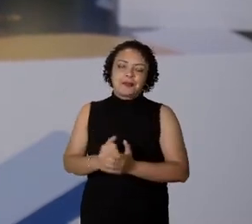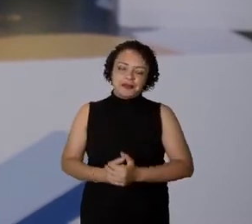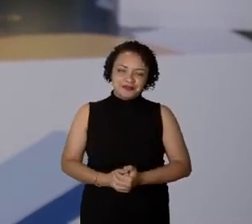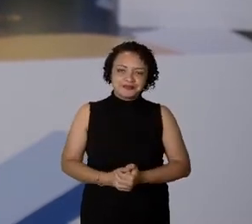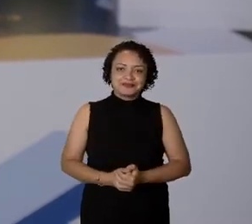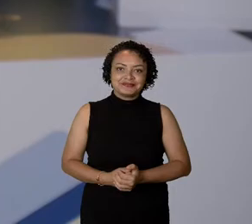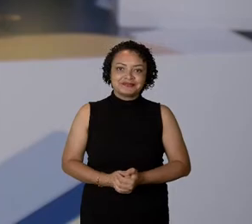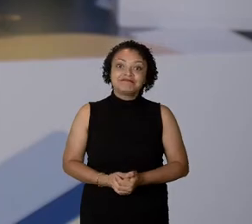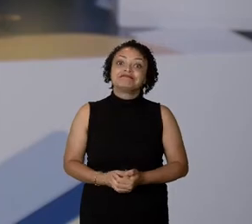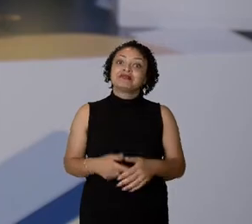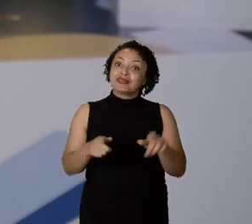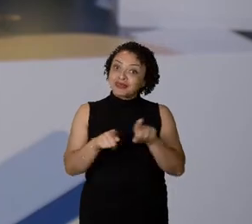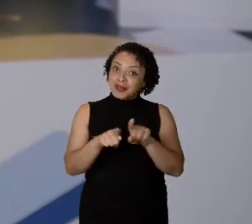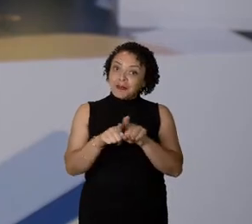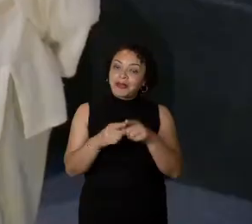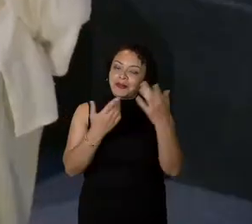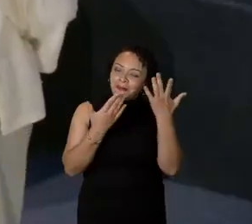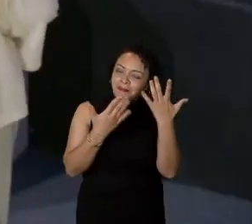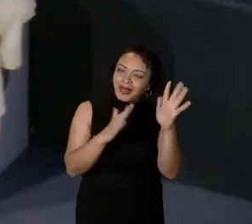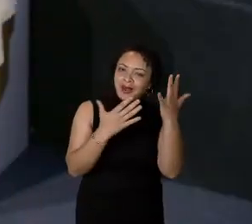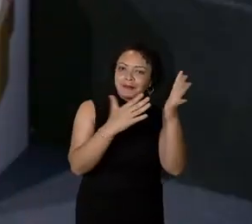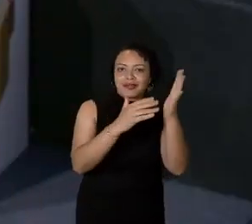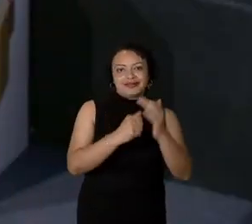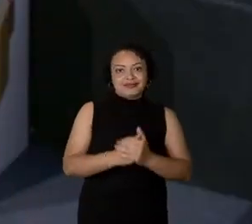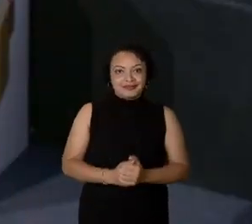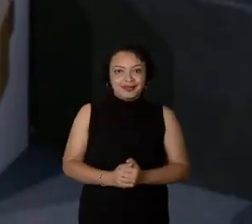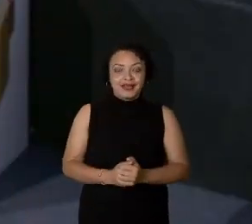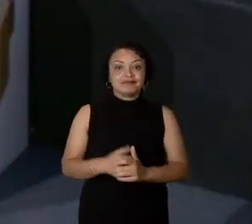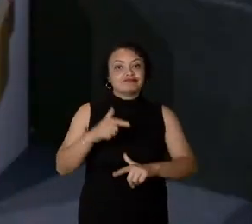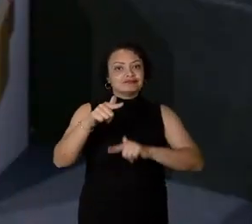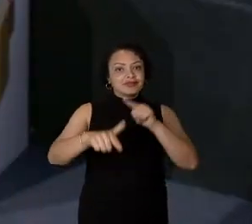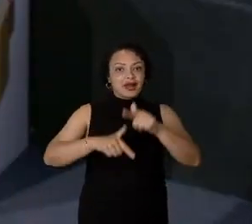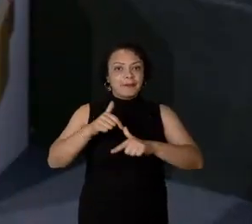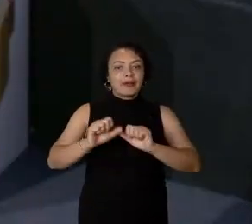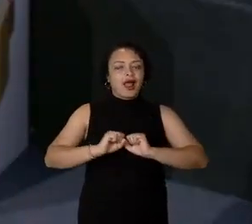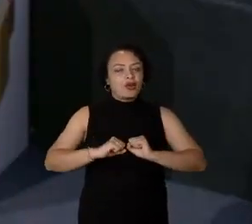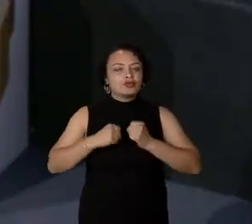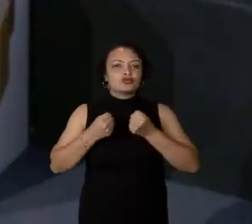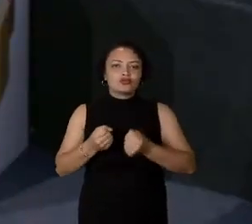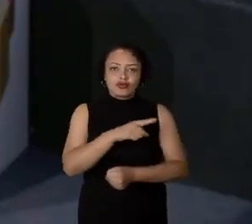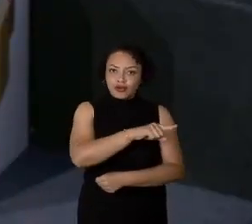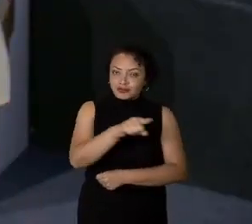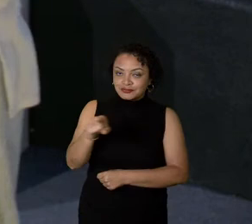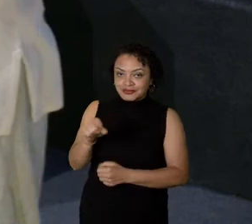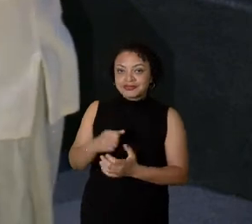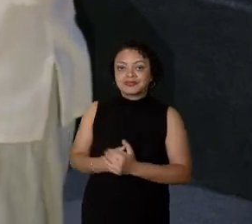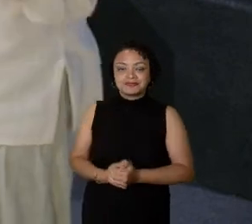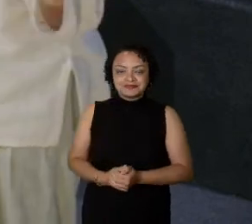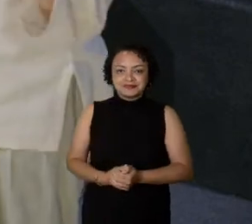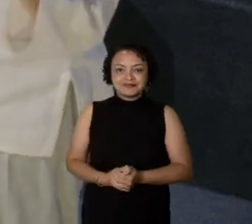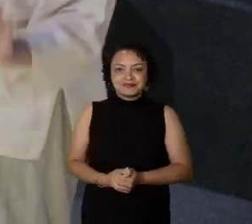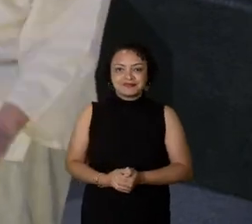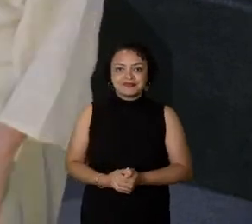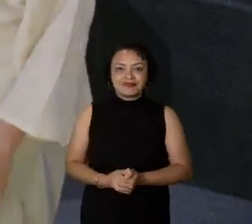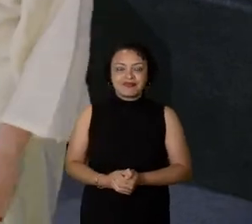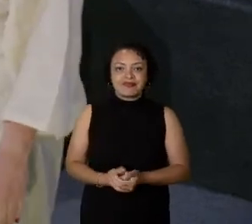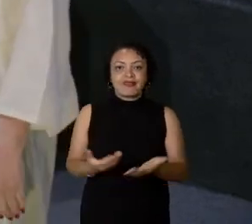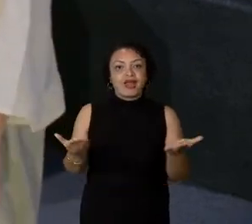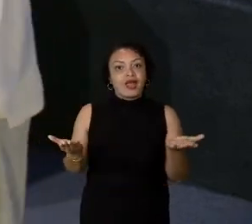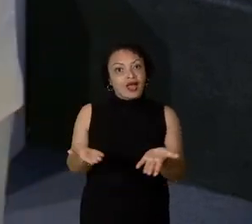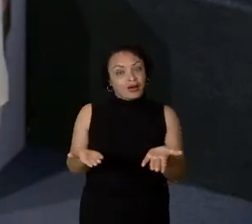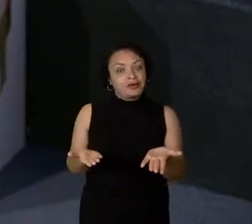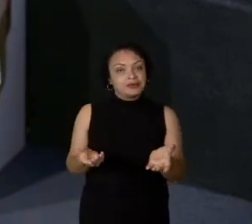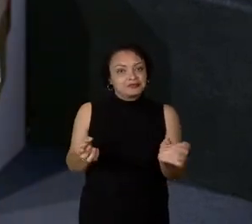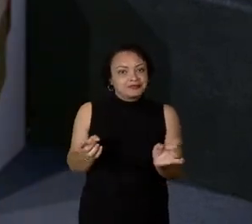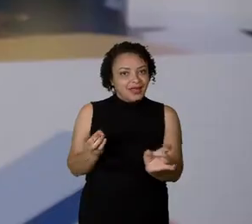E parabenizamos pelo trabalho que todos realizaram. Para terminar, eu vou sair um pouquinho